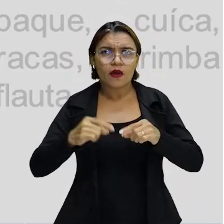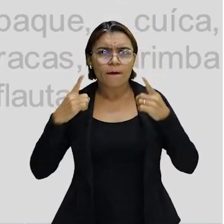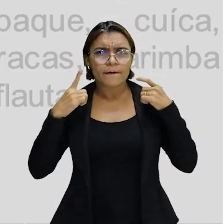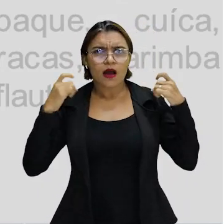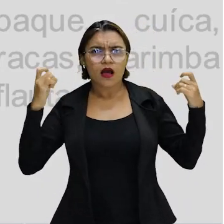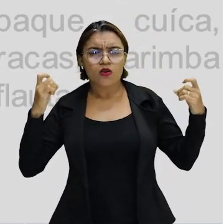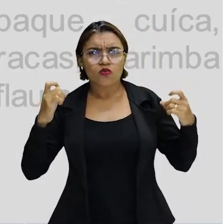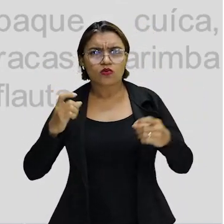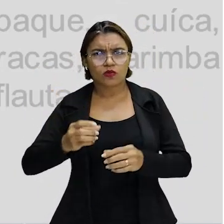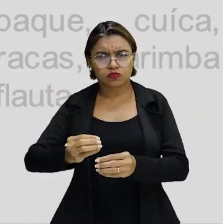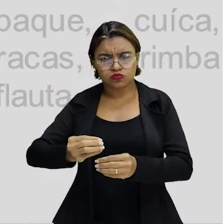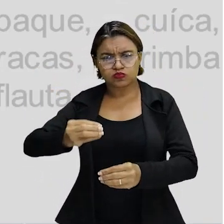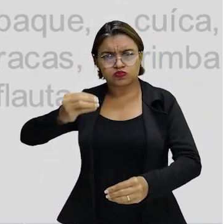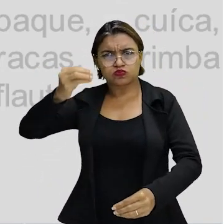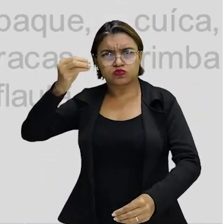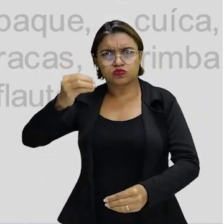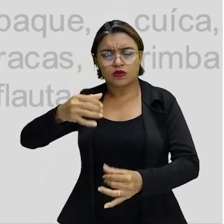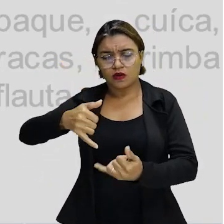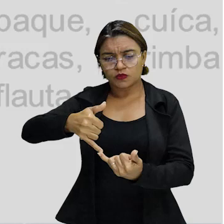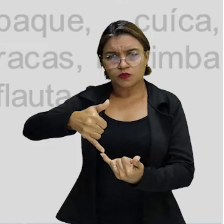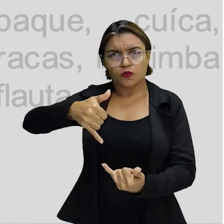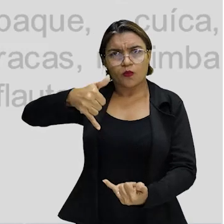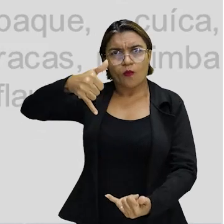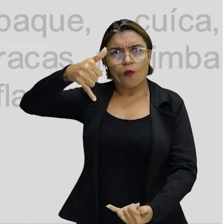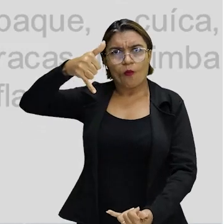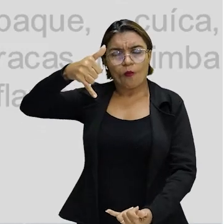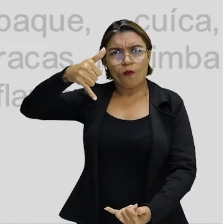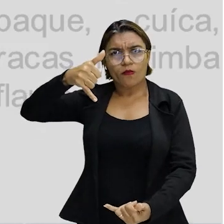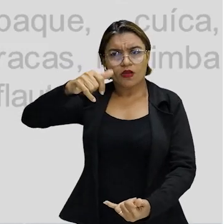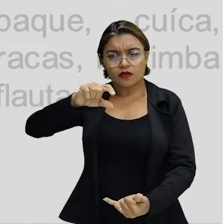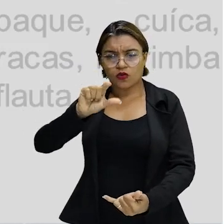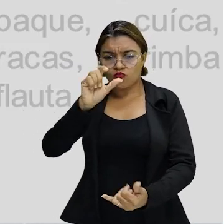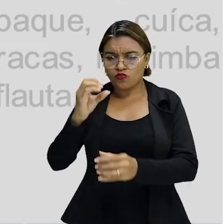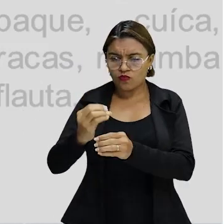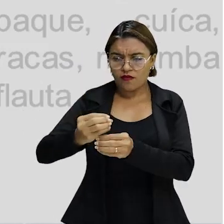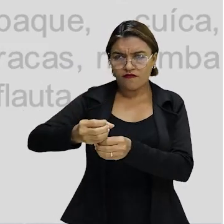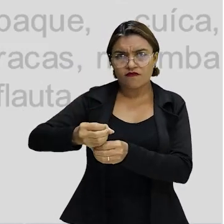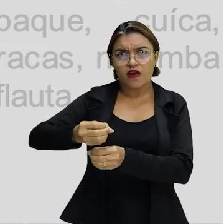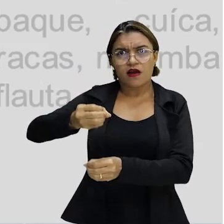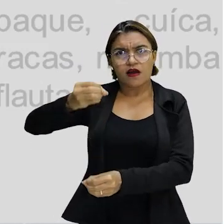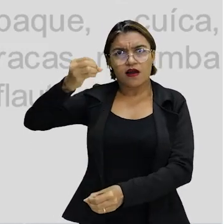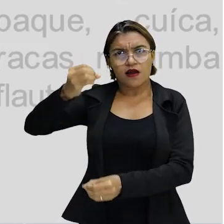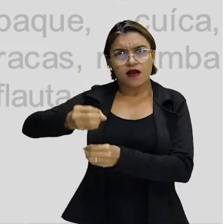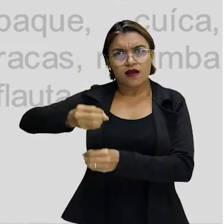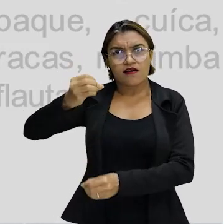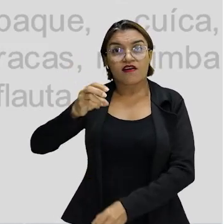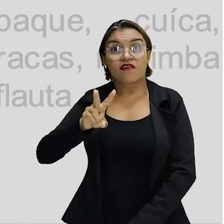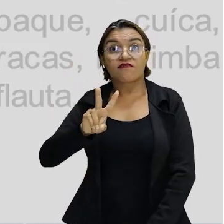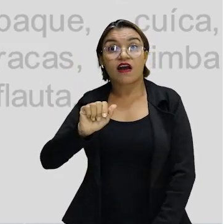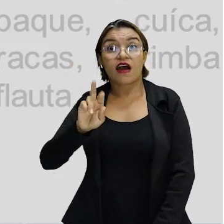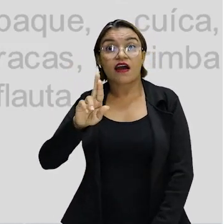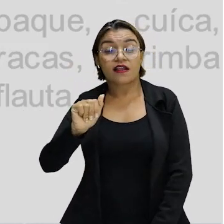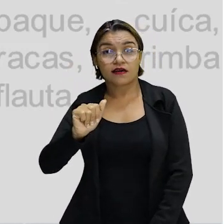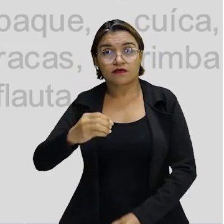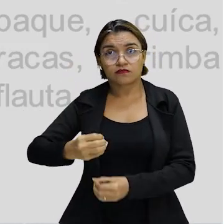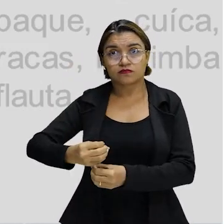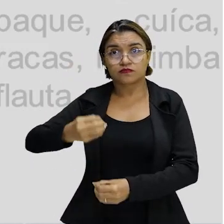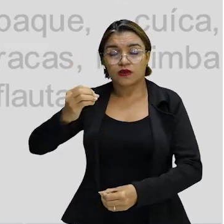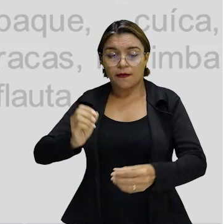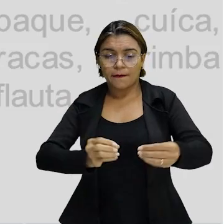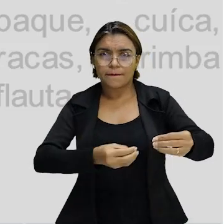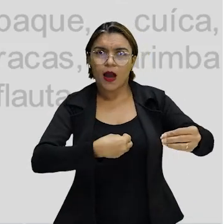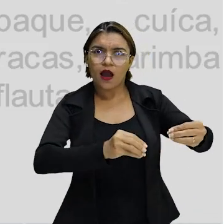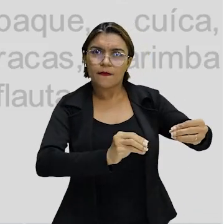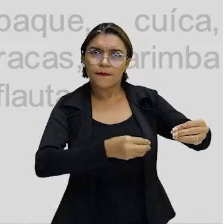Ele é comprido, tem um fio, tem uma varinha. Eu estou chamando de varinha, né? Mas. E aí ele vai fazendo